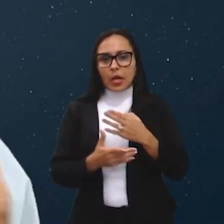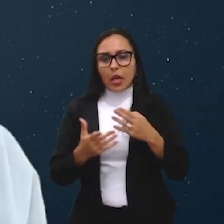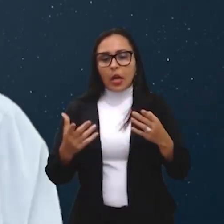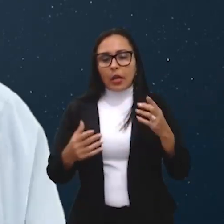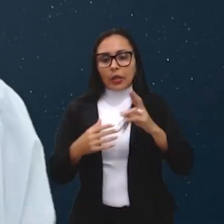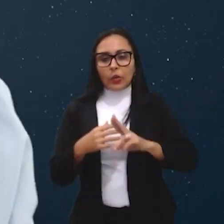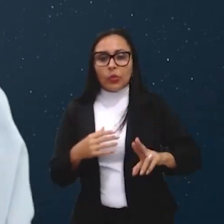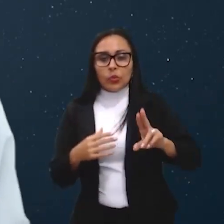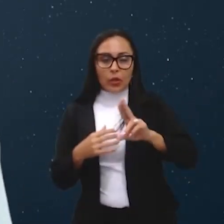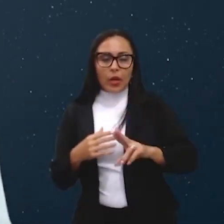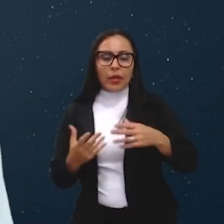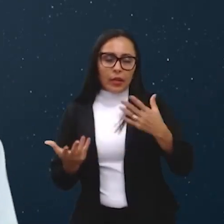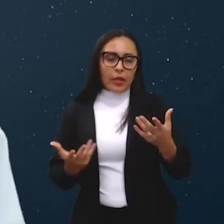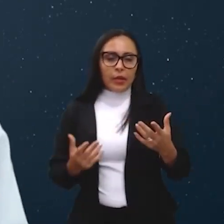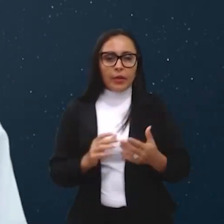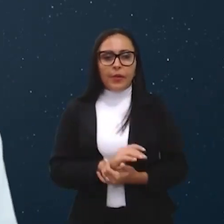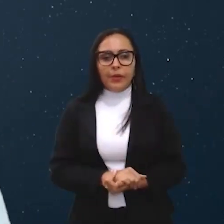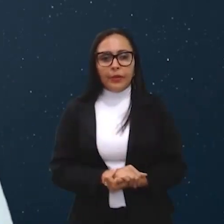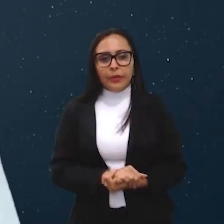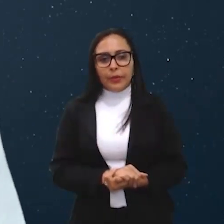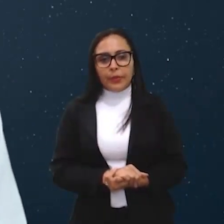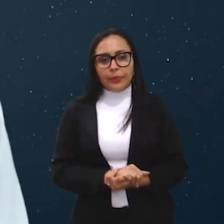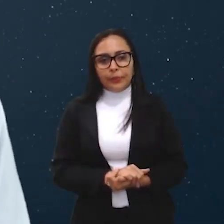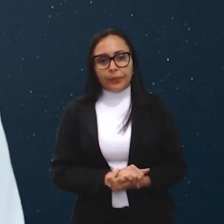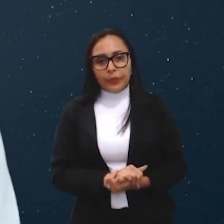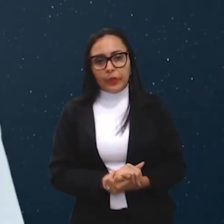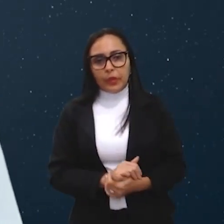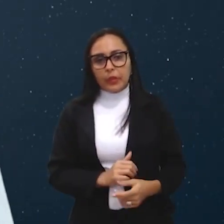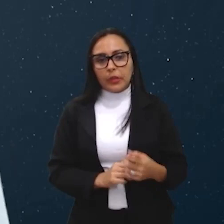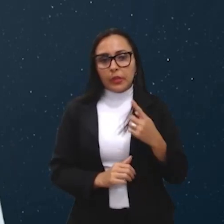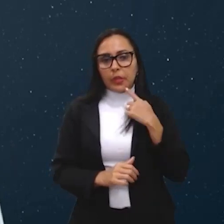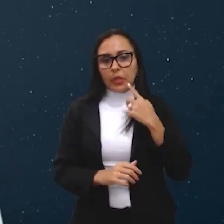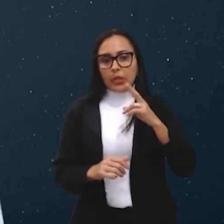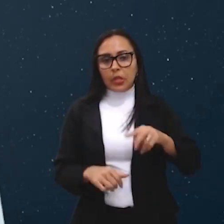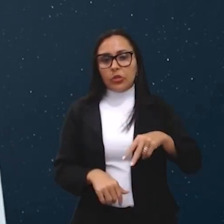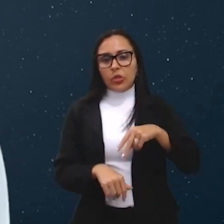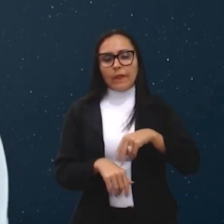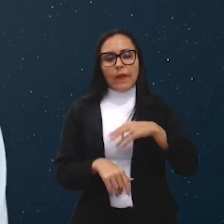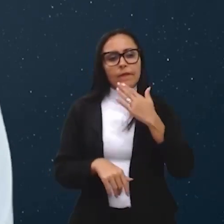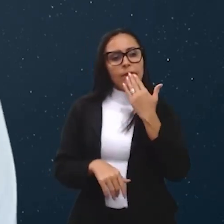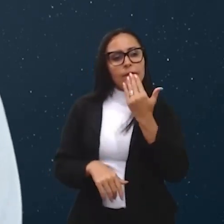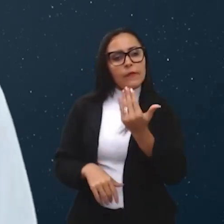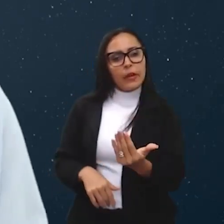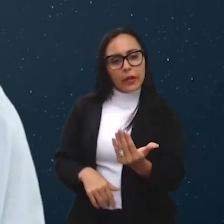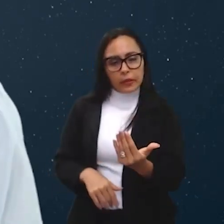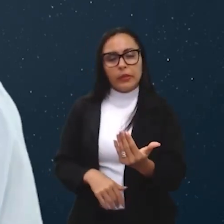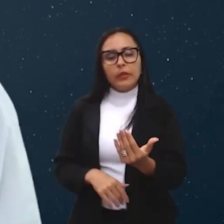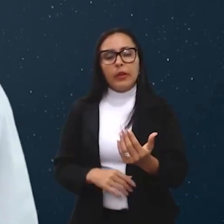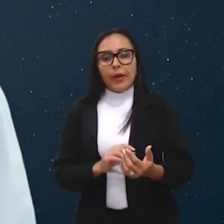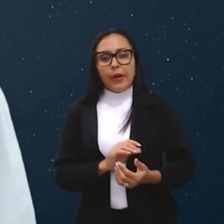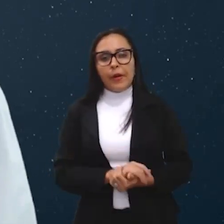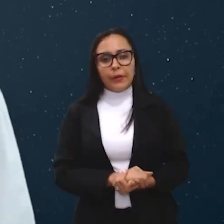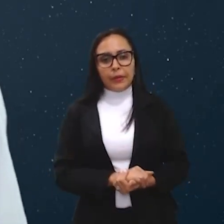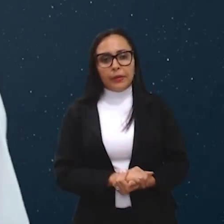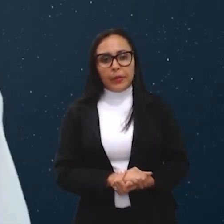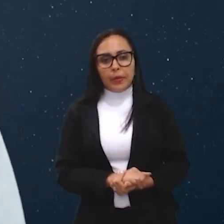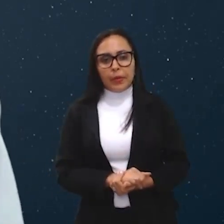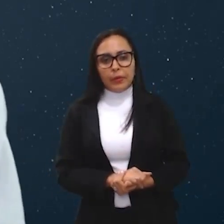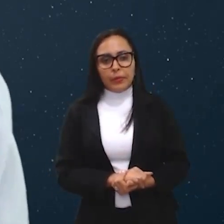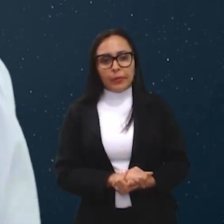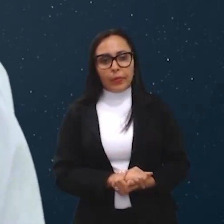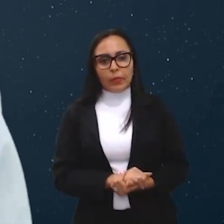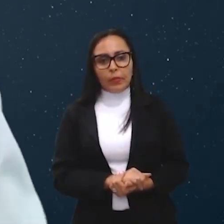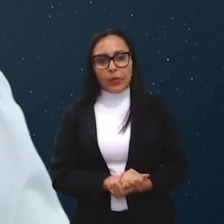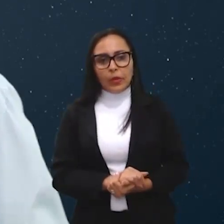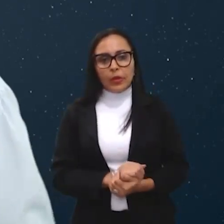Na crista da onda. Então quem estava na linha de frente de estética, entendeu? Era